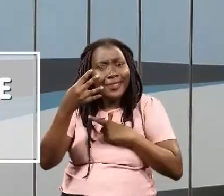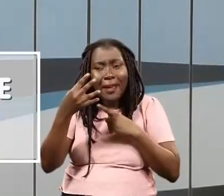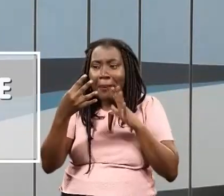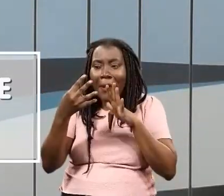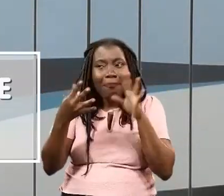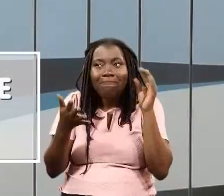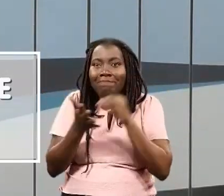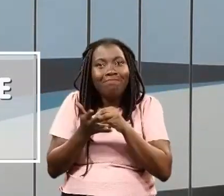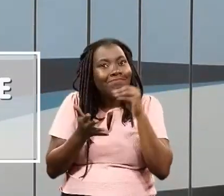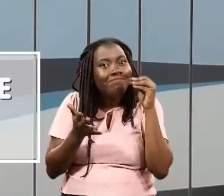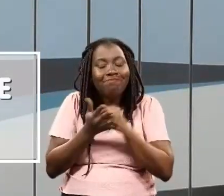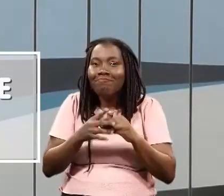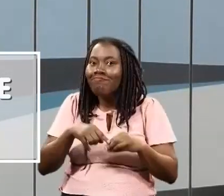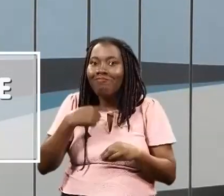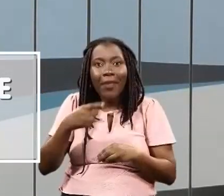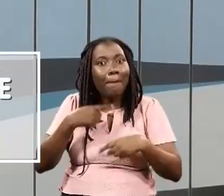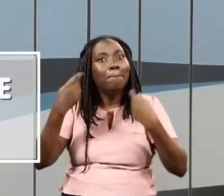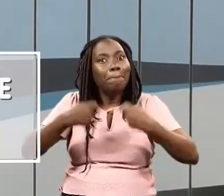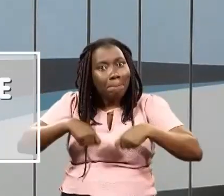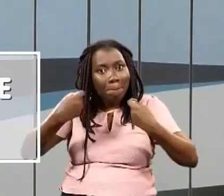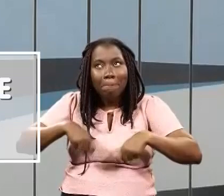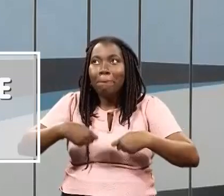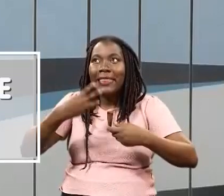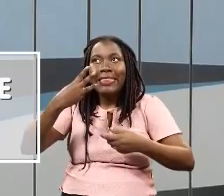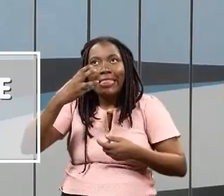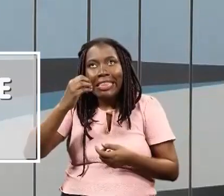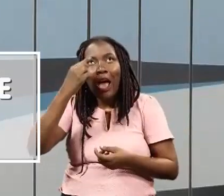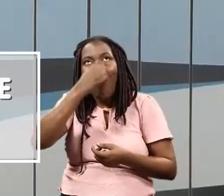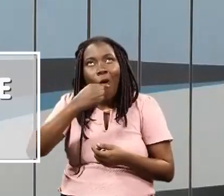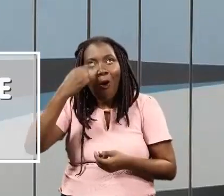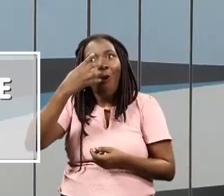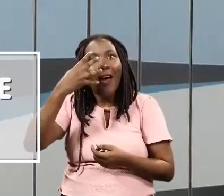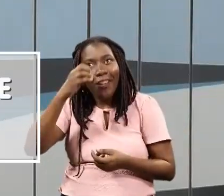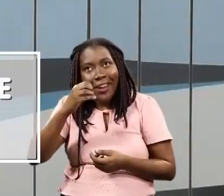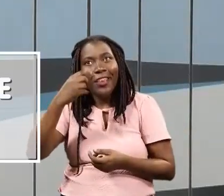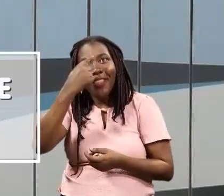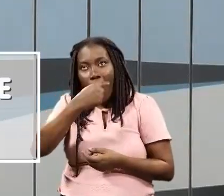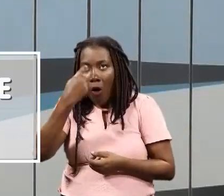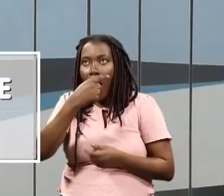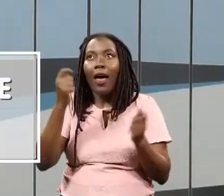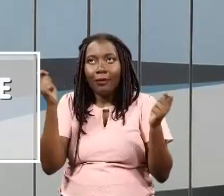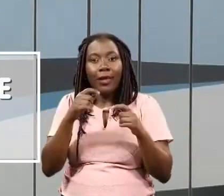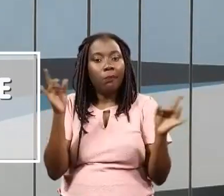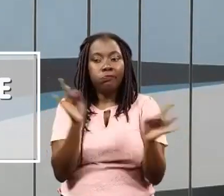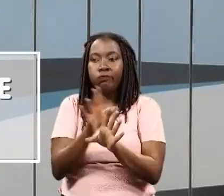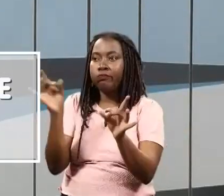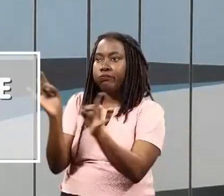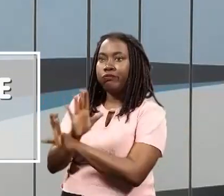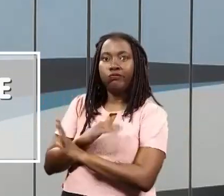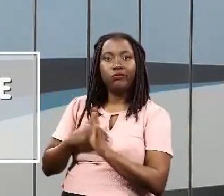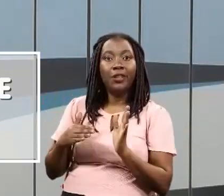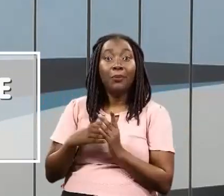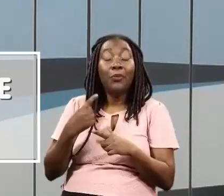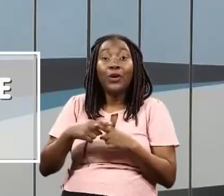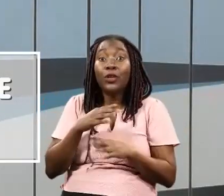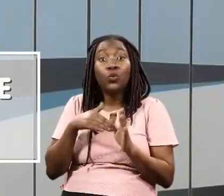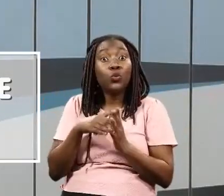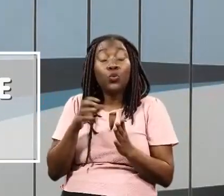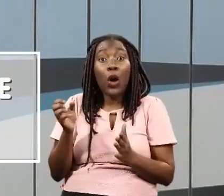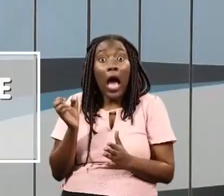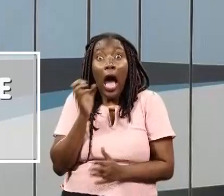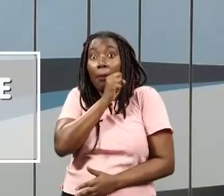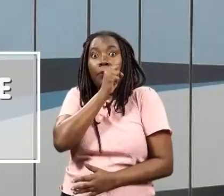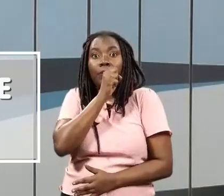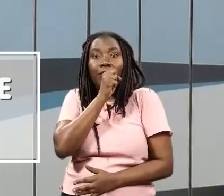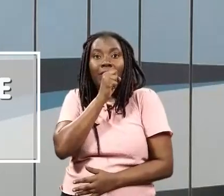não basta. Eu precisaria de umas 30 horas, 40 horas para dar conta de tudo que eu tenho para fazer, porque é tudo muito rápido.